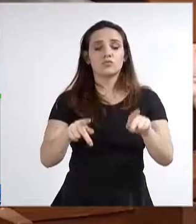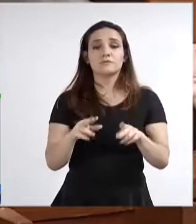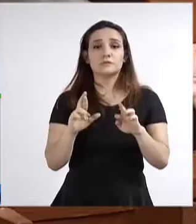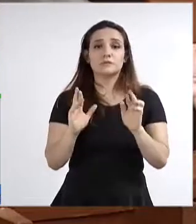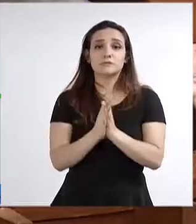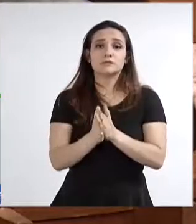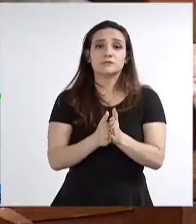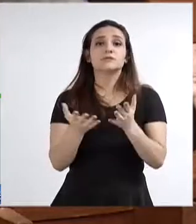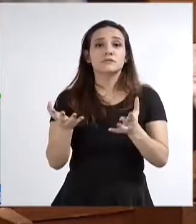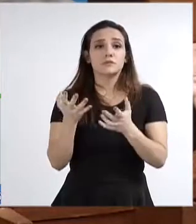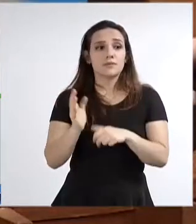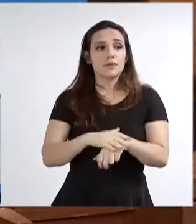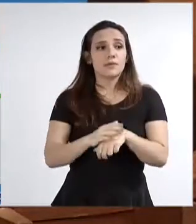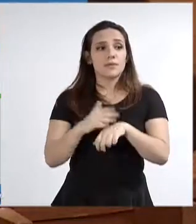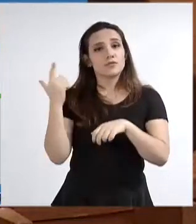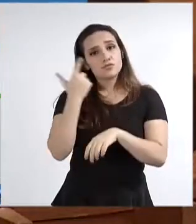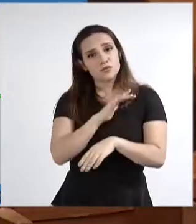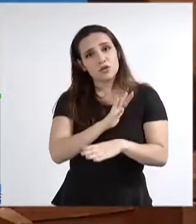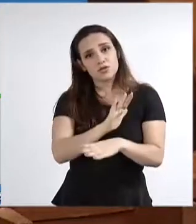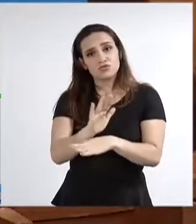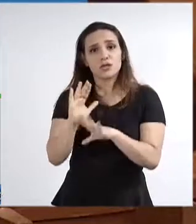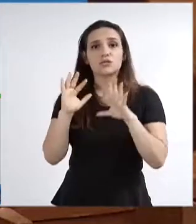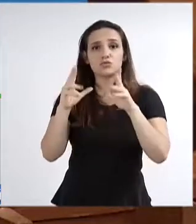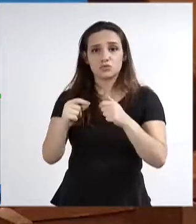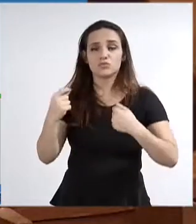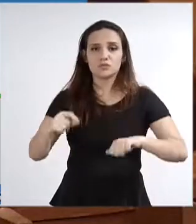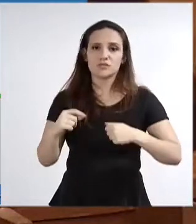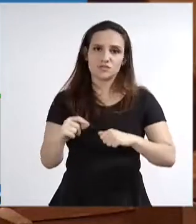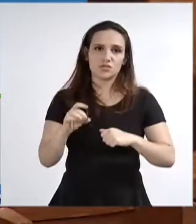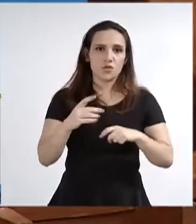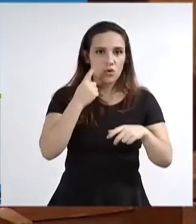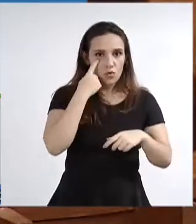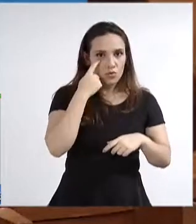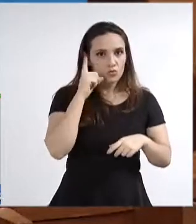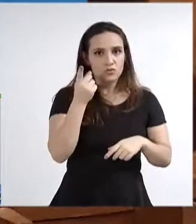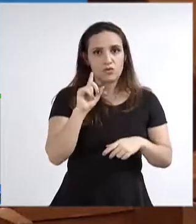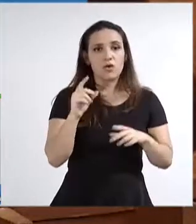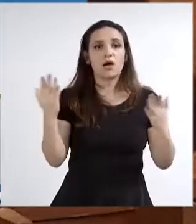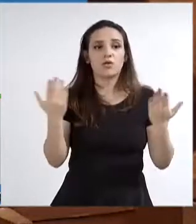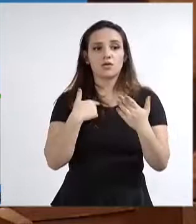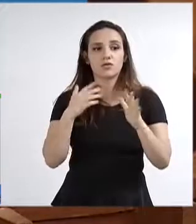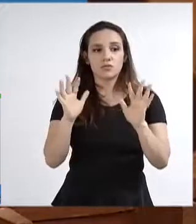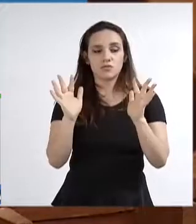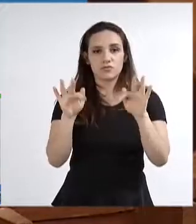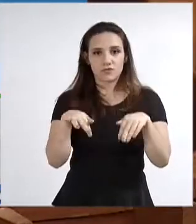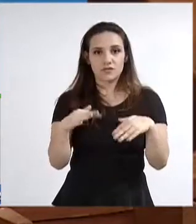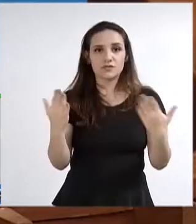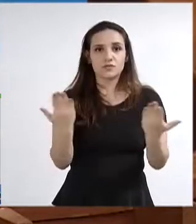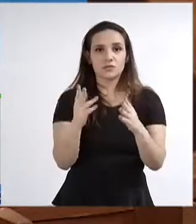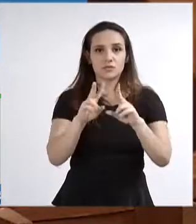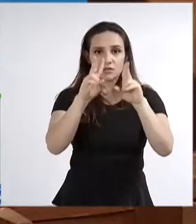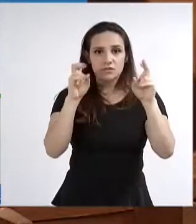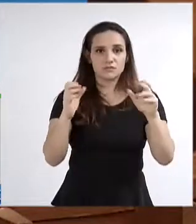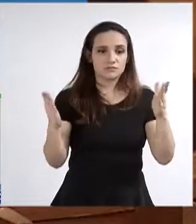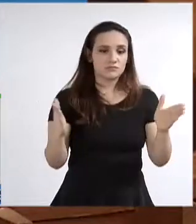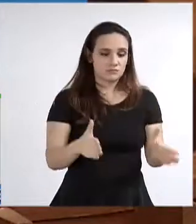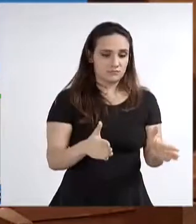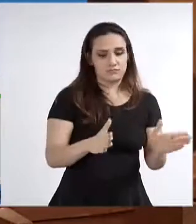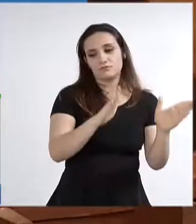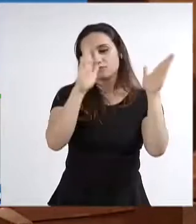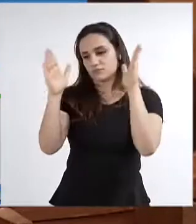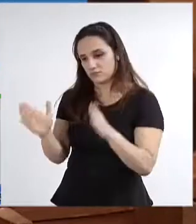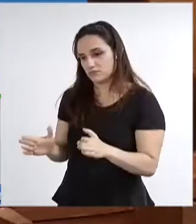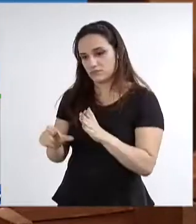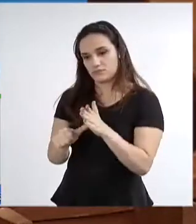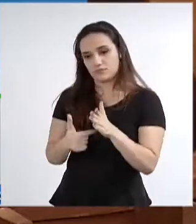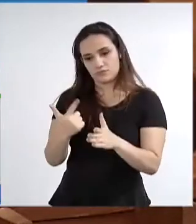se estender para as outras necessidades. Eu finalizo esse assunto e eu gostaria aqui de passar para um segundo